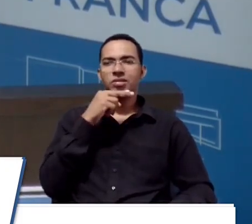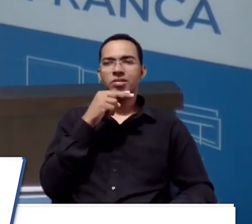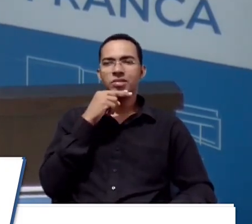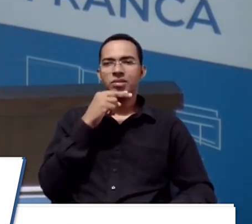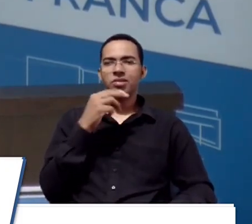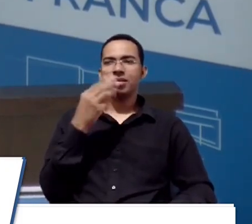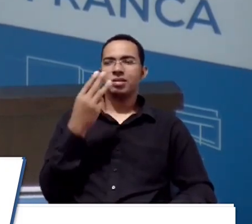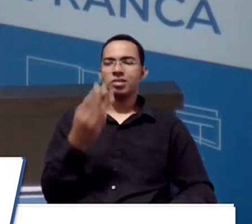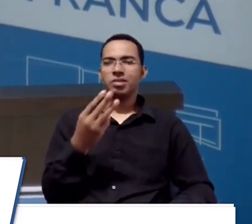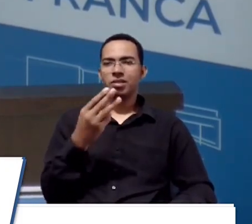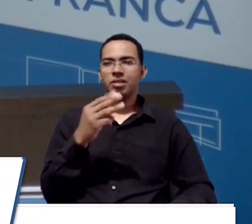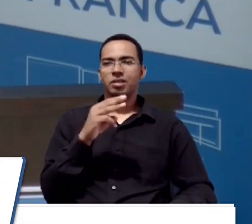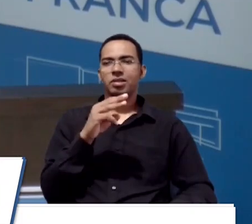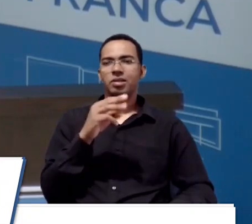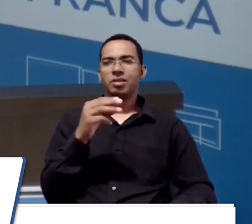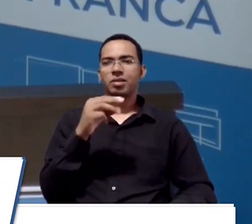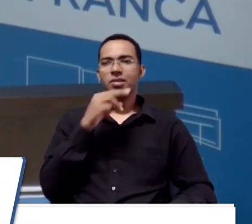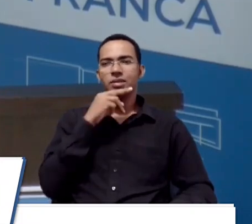3 bisnetos,